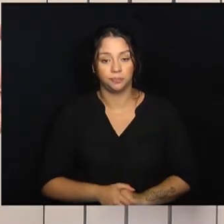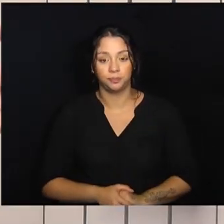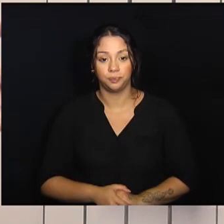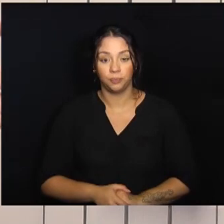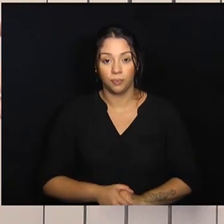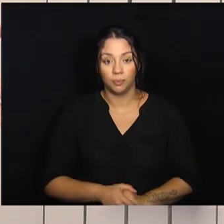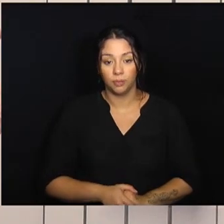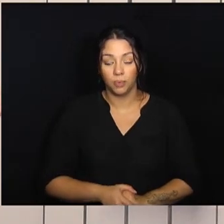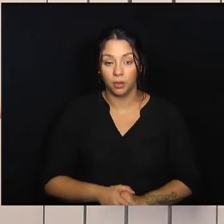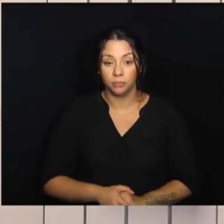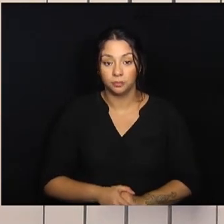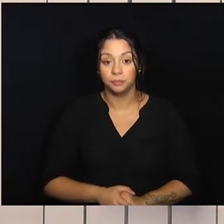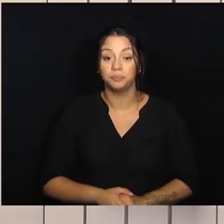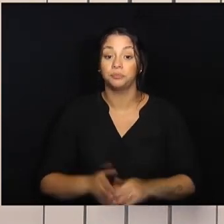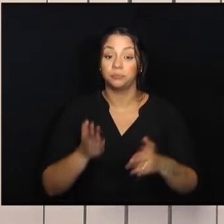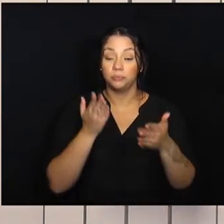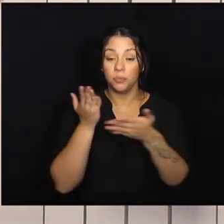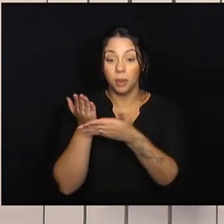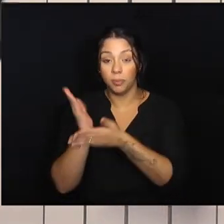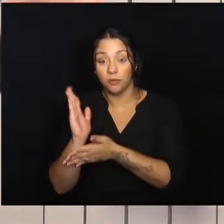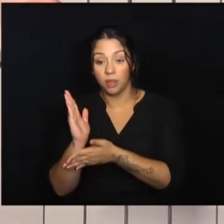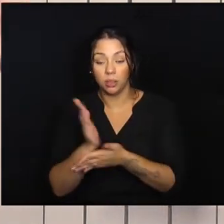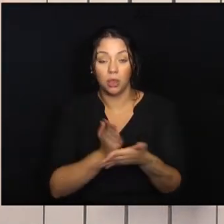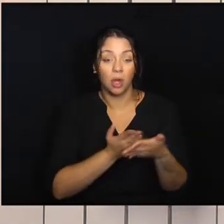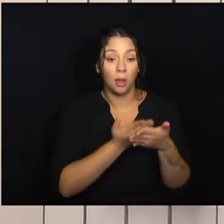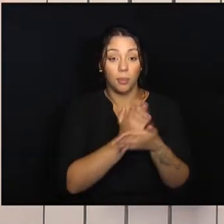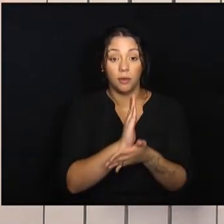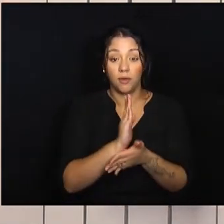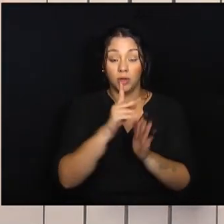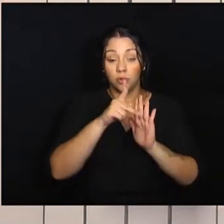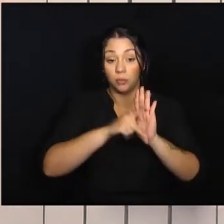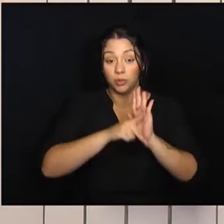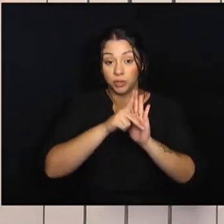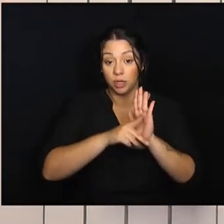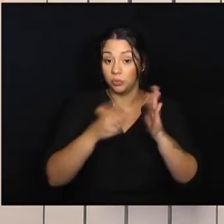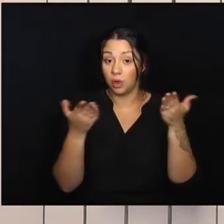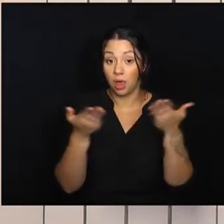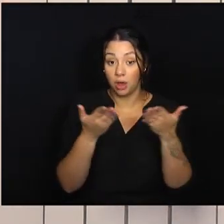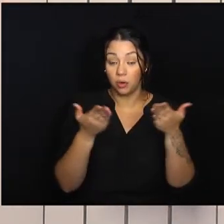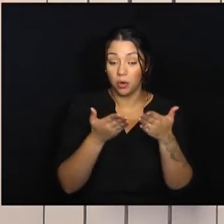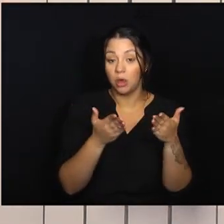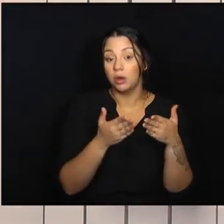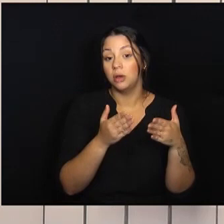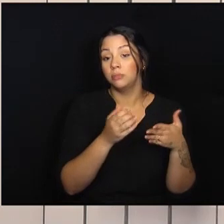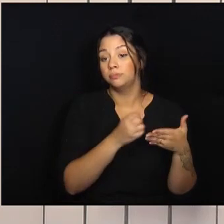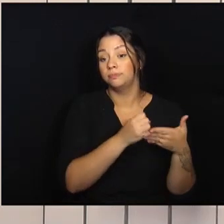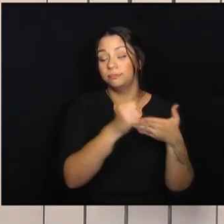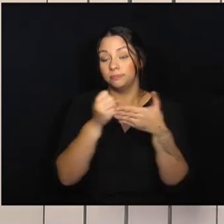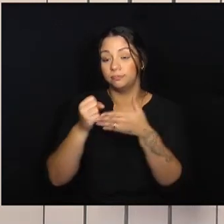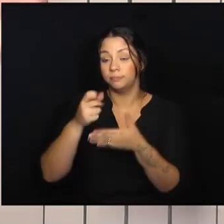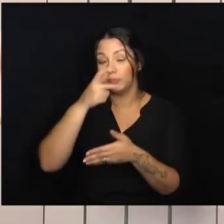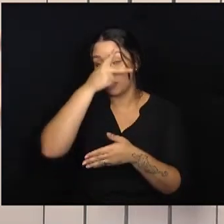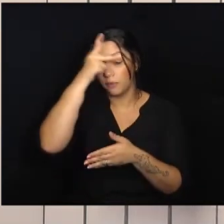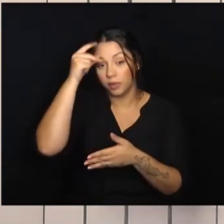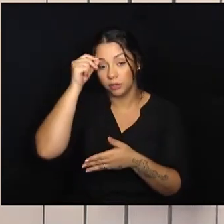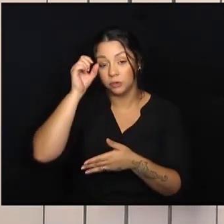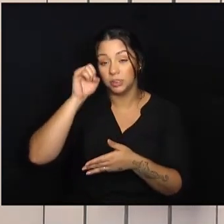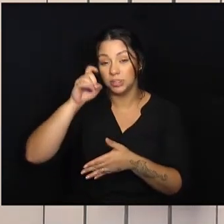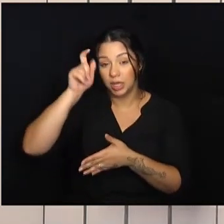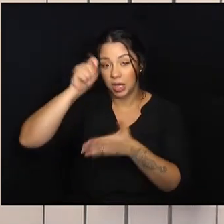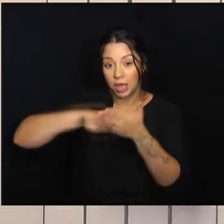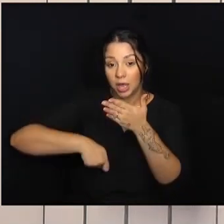Aprovado em 2 análises aqui na Câmara Municipal, o projeto segue para a sanção do prefeito, que, se assinar, vira